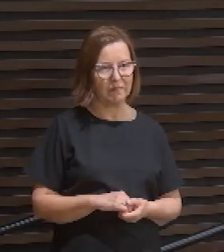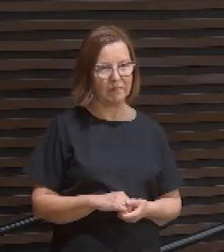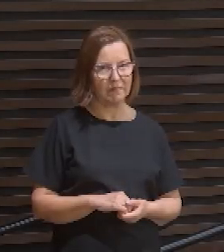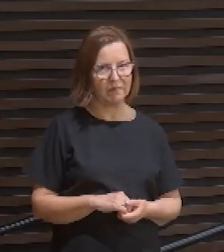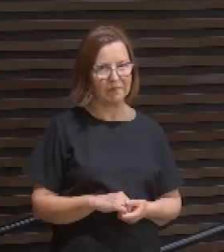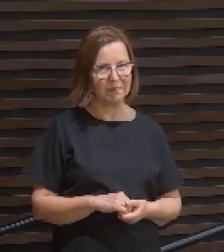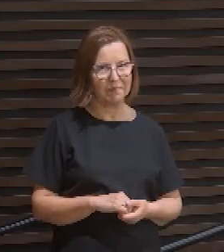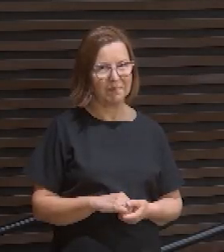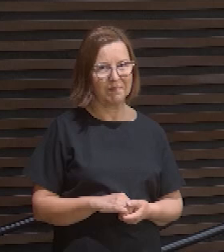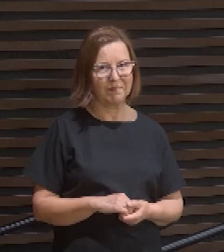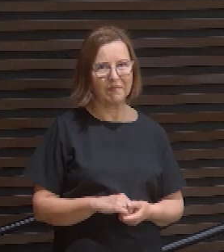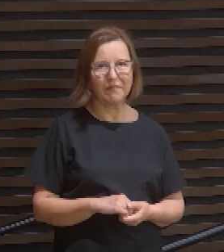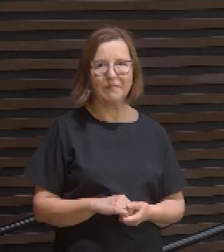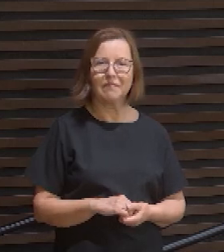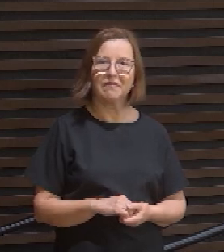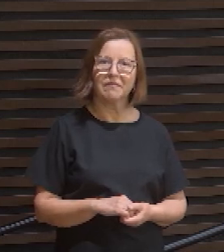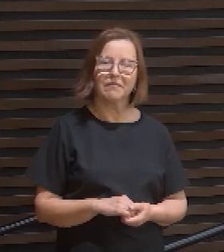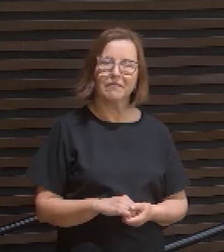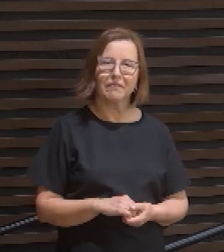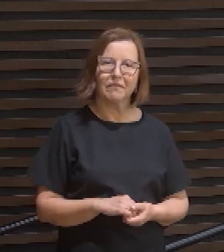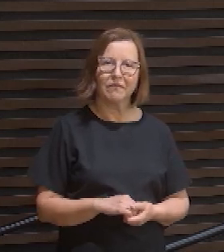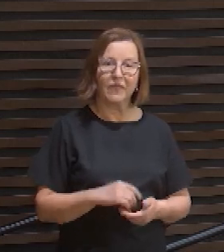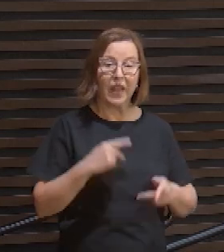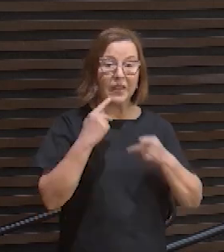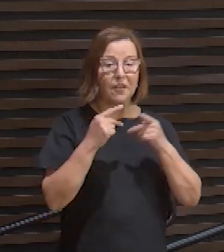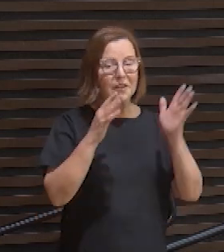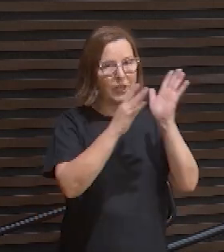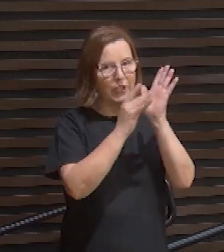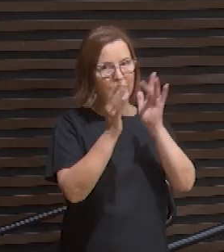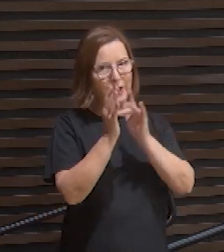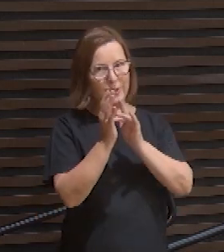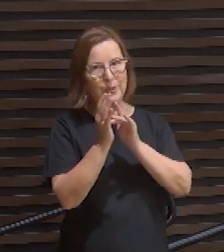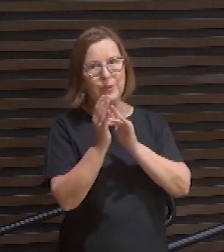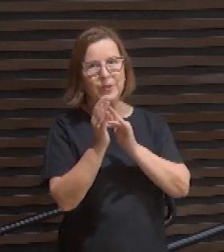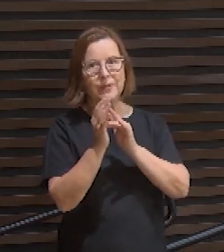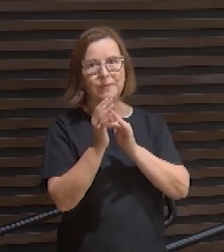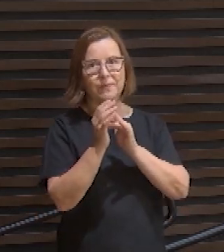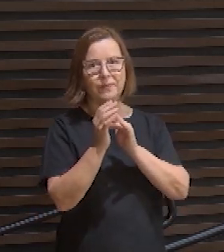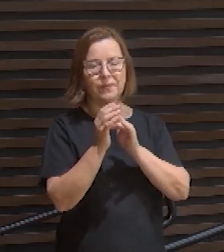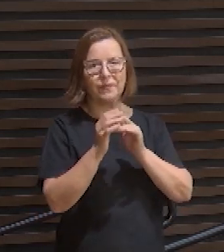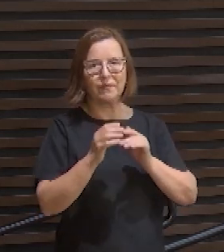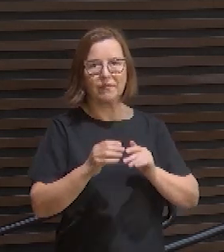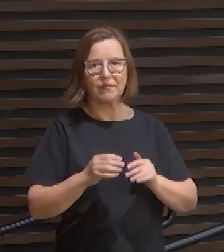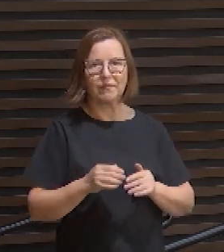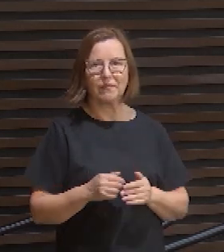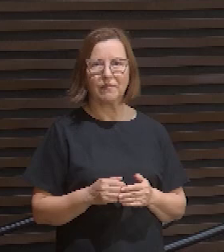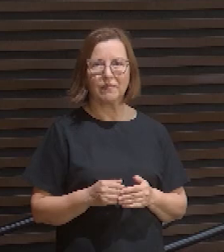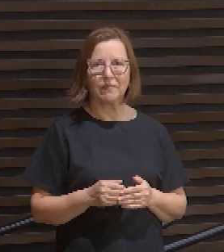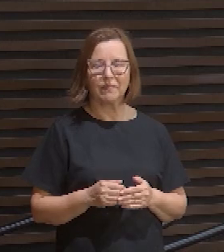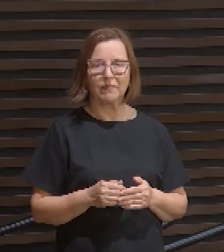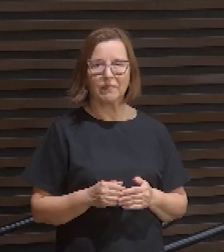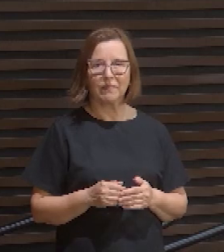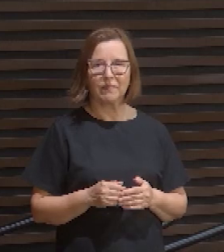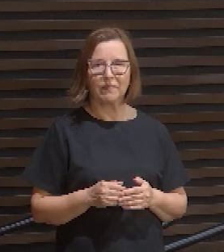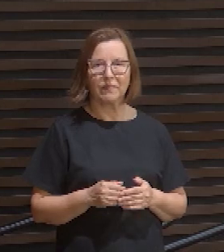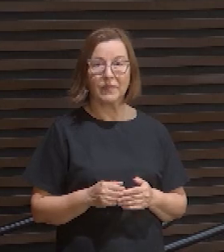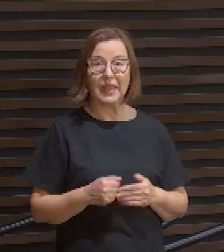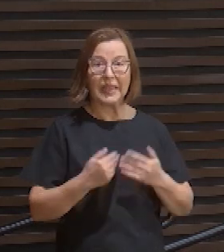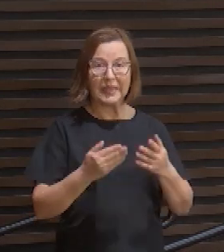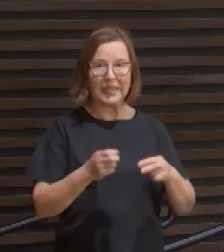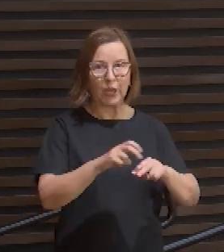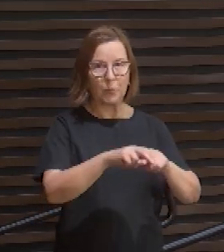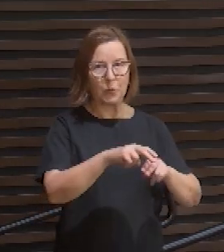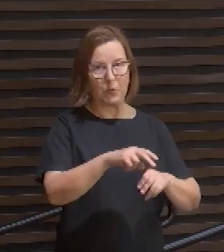ali, está falando de Jesus, o qual foi entregue por causa das nossas transgressões, isto é,